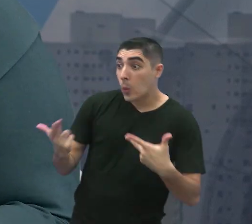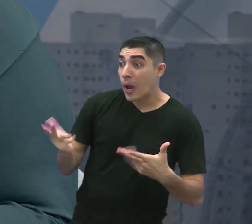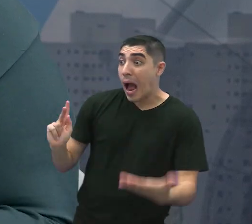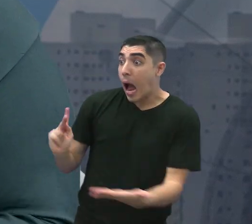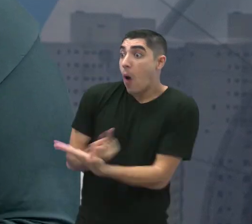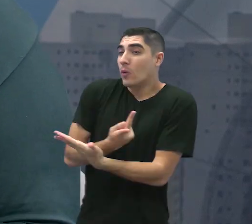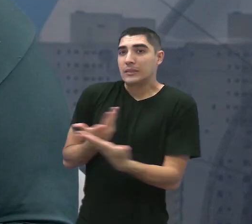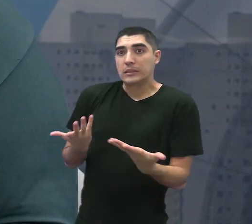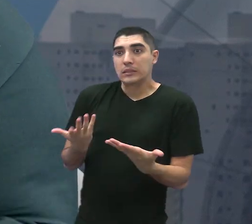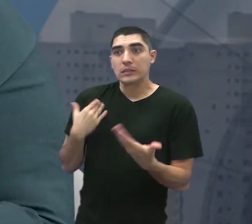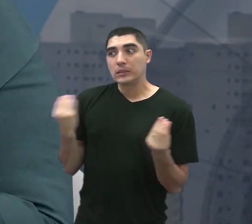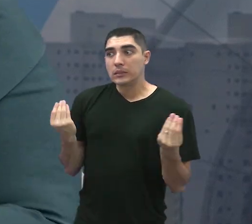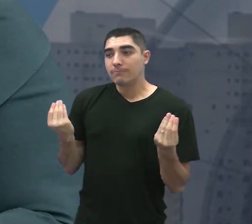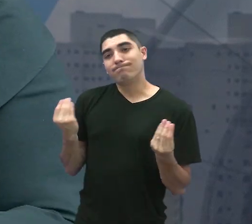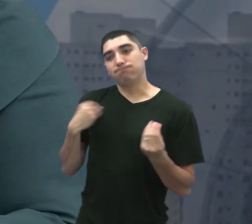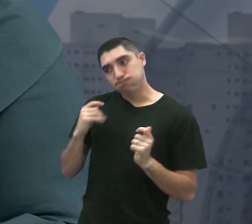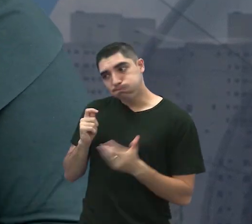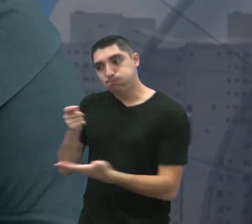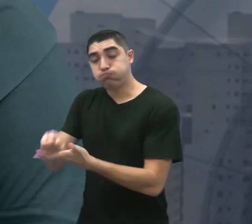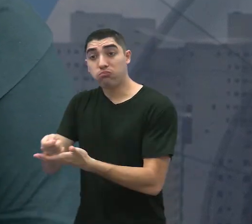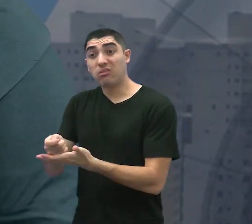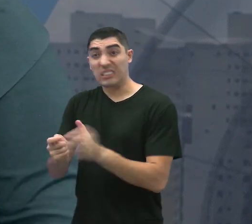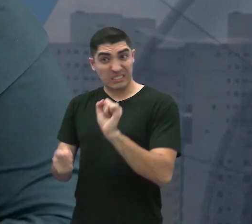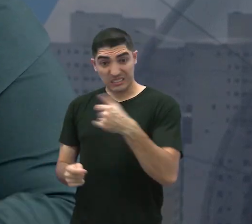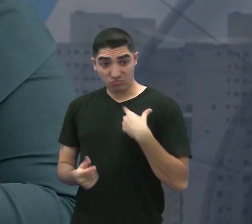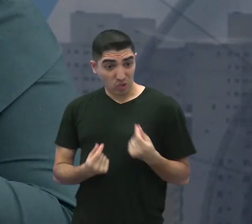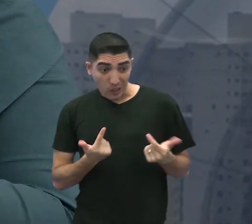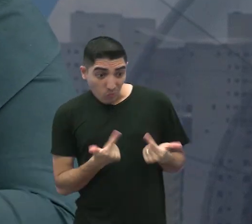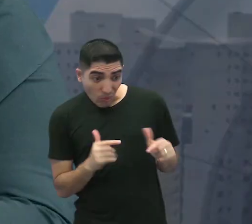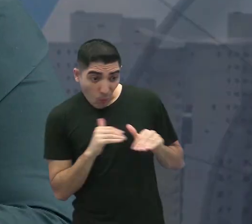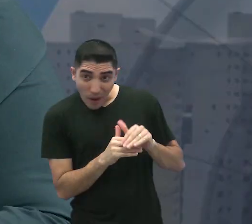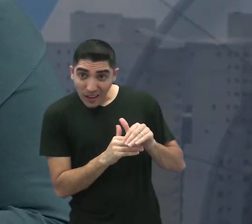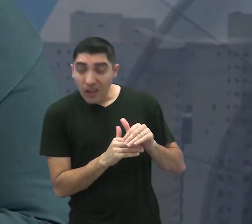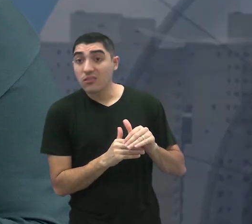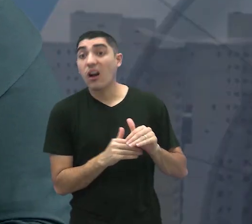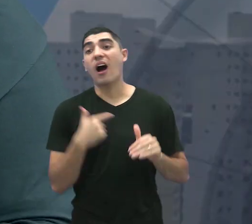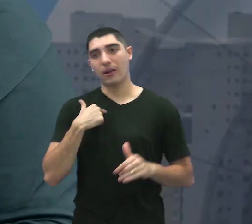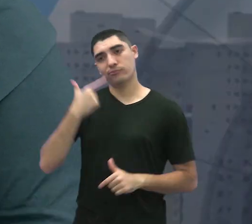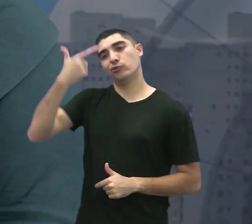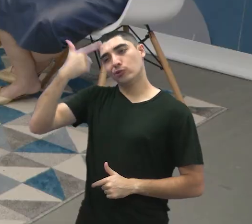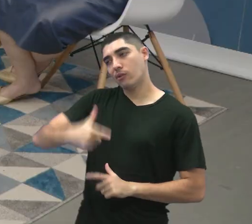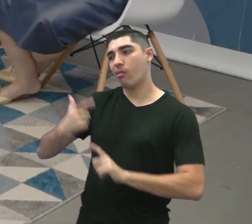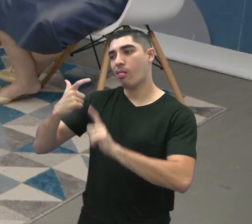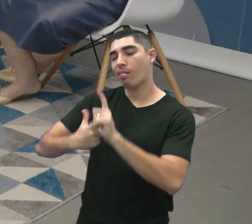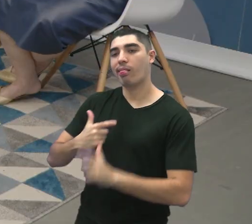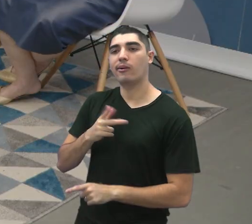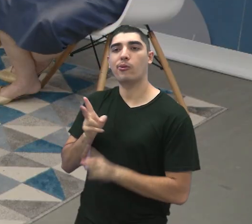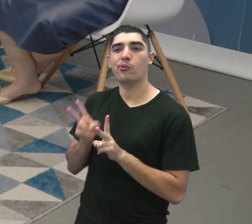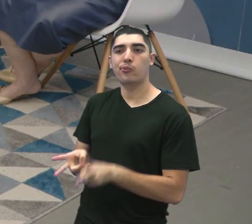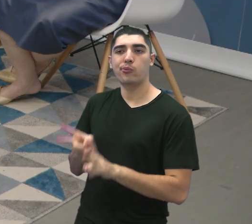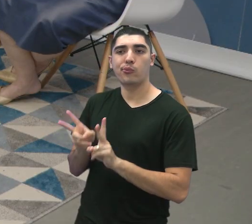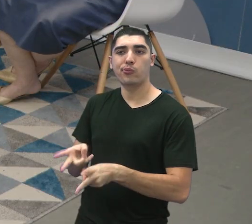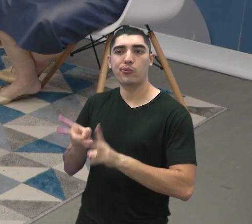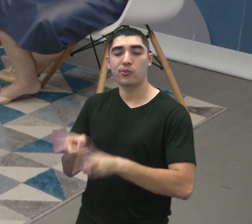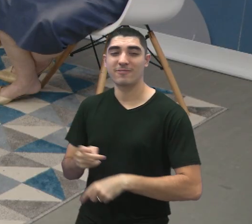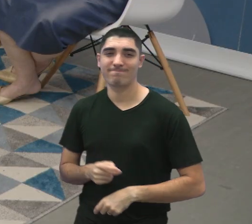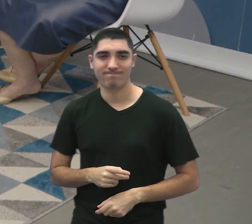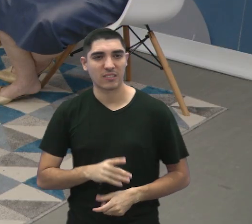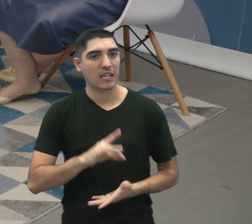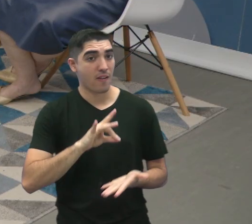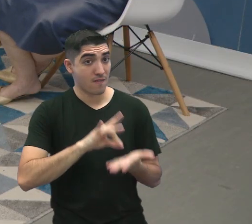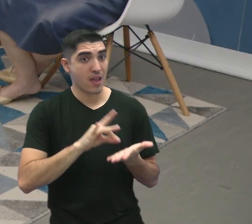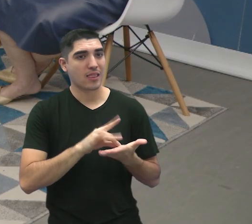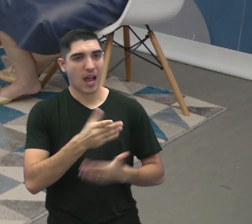preparado para elas, eu vou me endividar novamente e eu fico repetindo esse ciclo. Sim, com certeza, né? Tem que